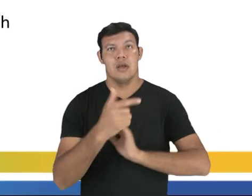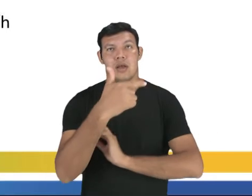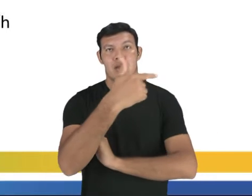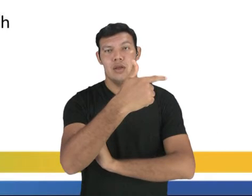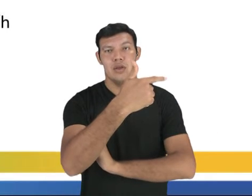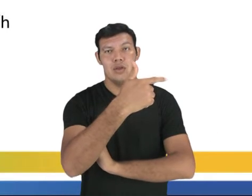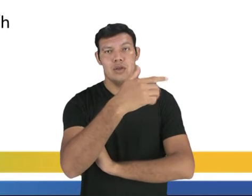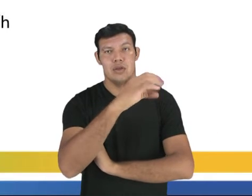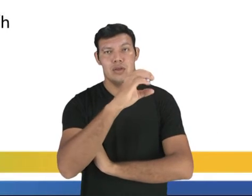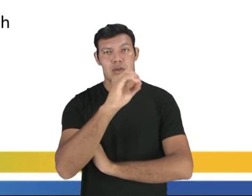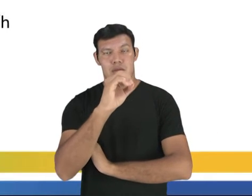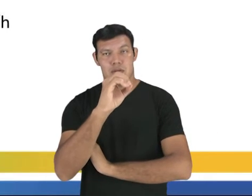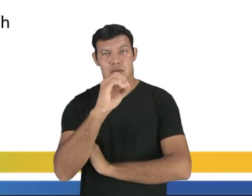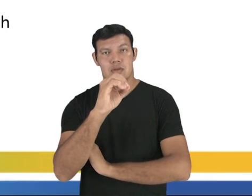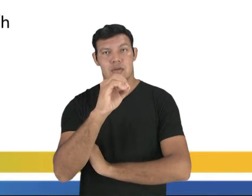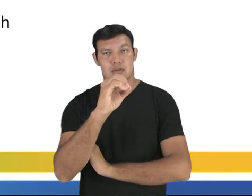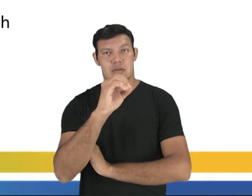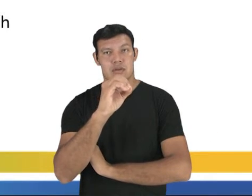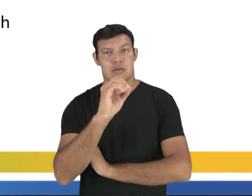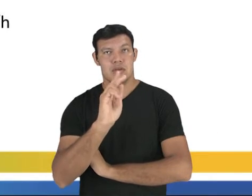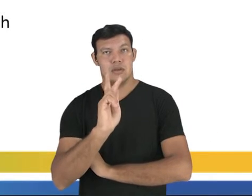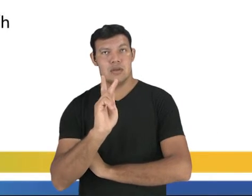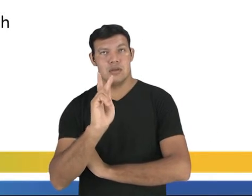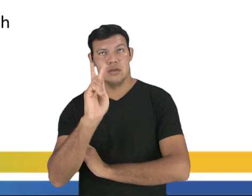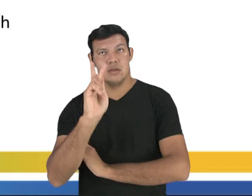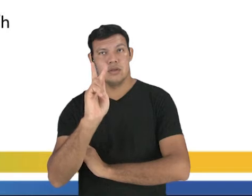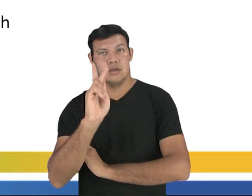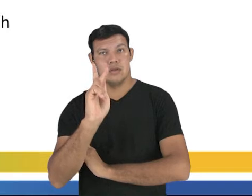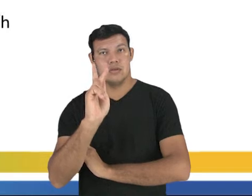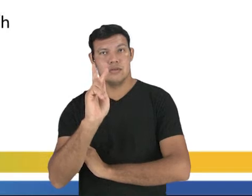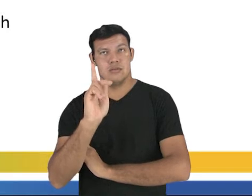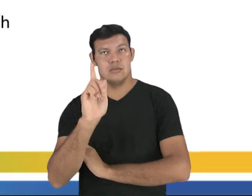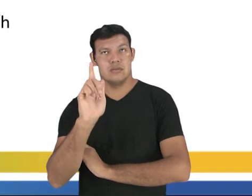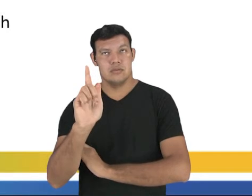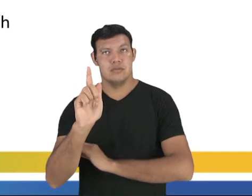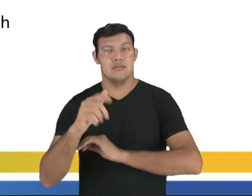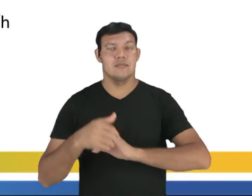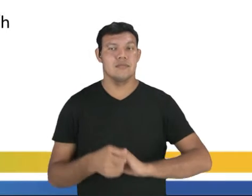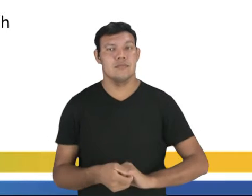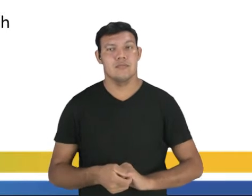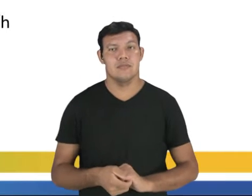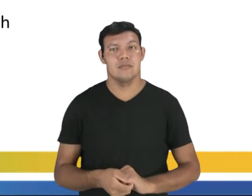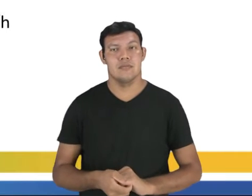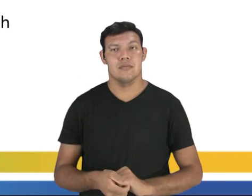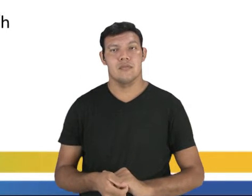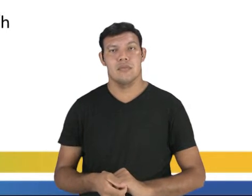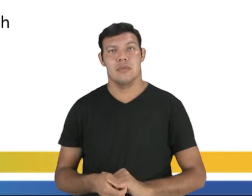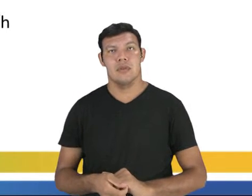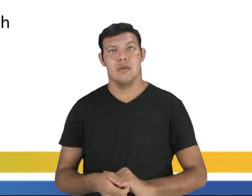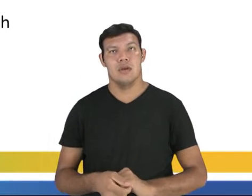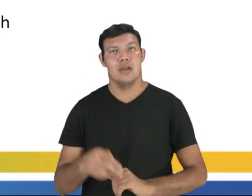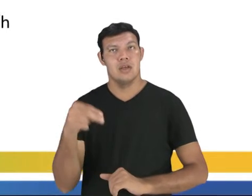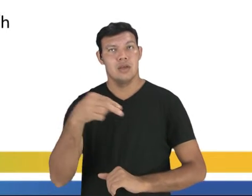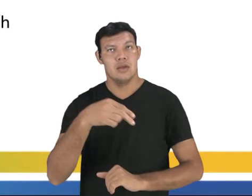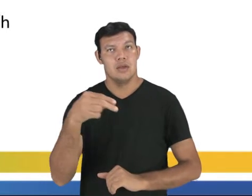Que se eu pegar uma balança aqui na Terra e subir em cima, os 800 newtons, né, vai ser